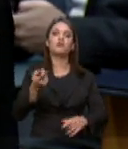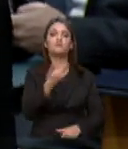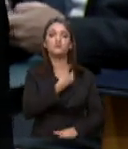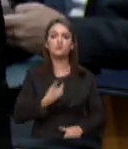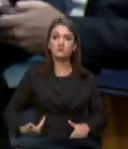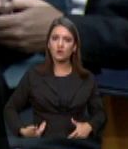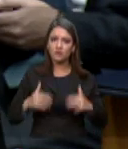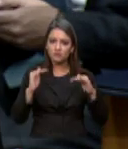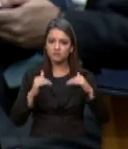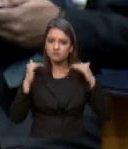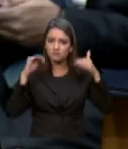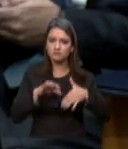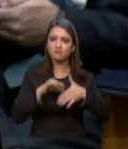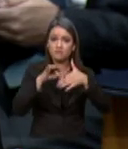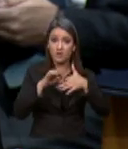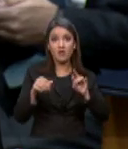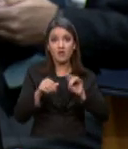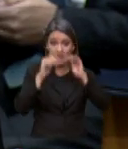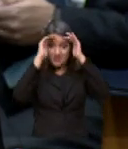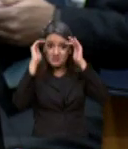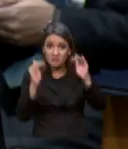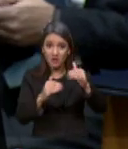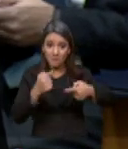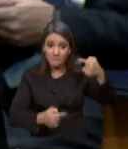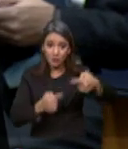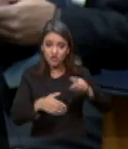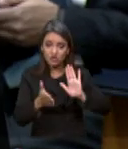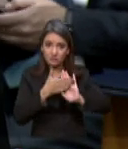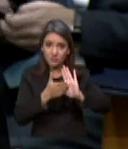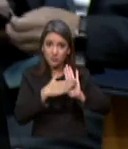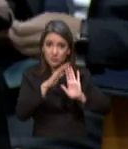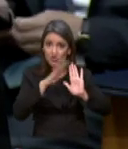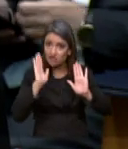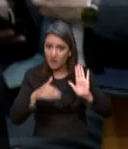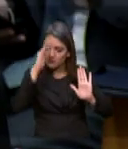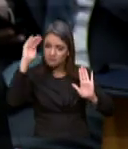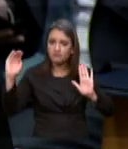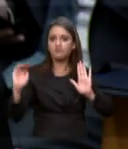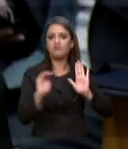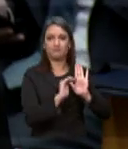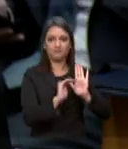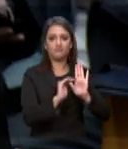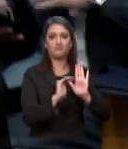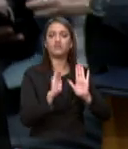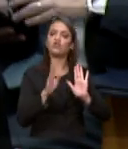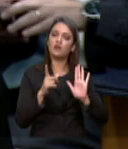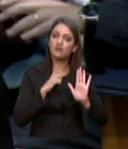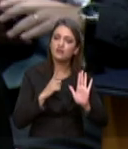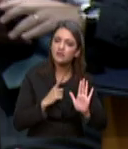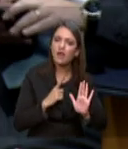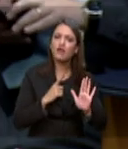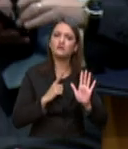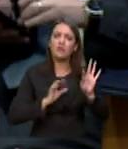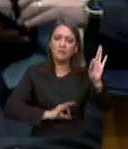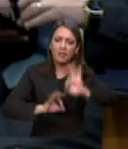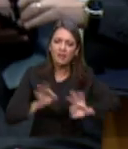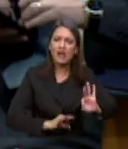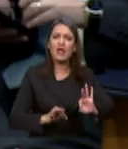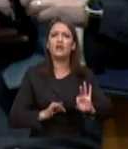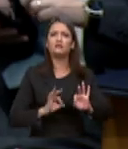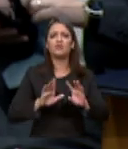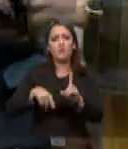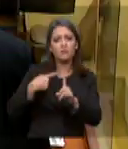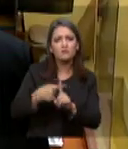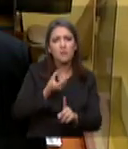federais implementem a política pública existente, que está em vigor, consolidada,